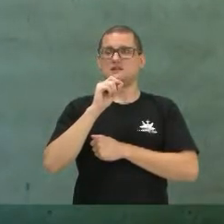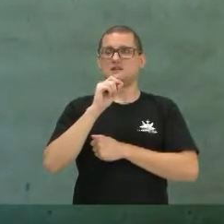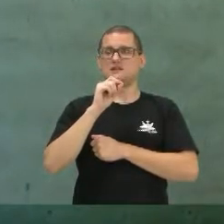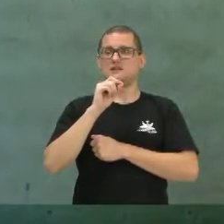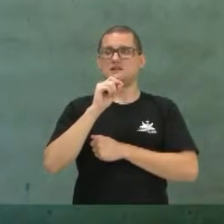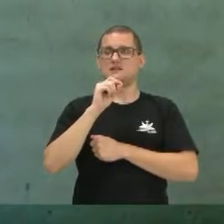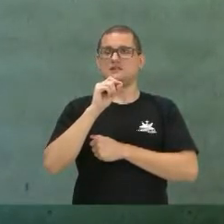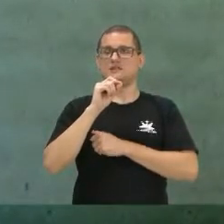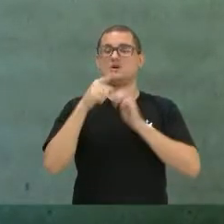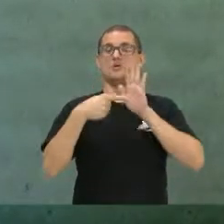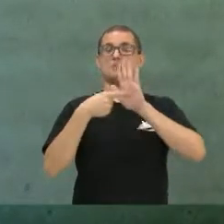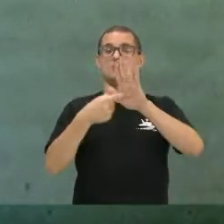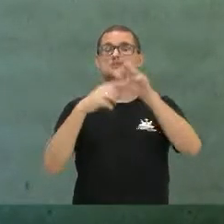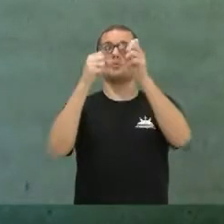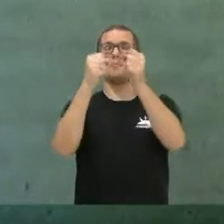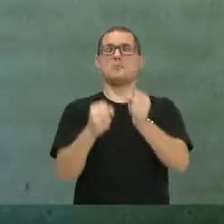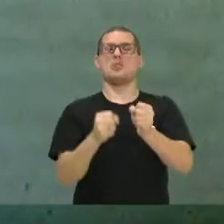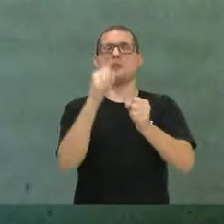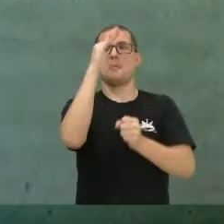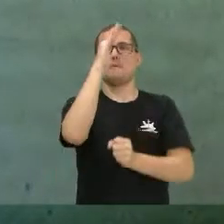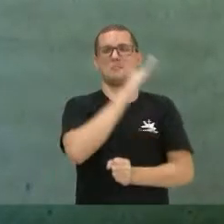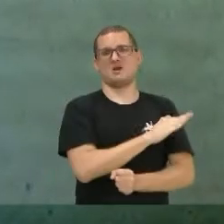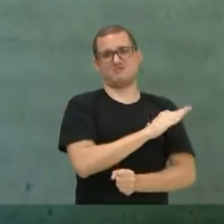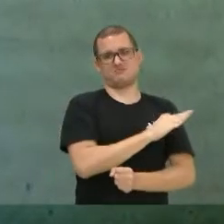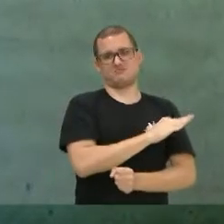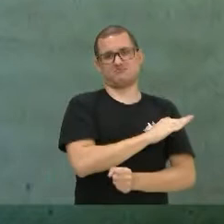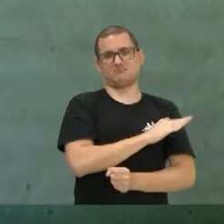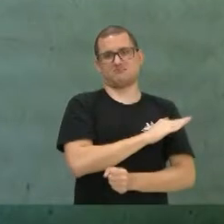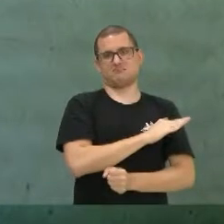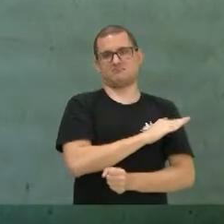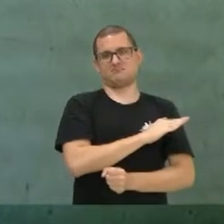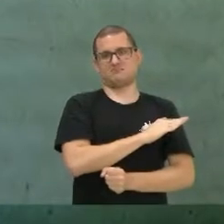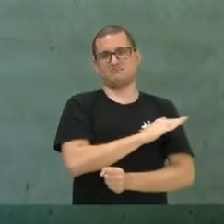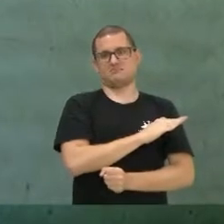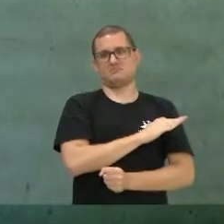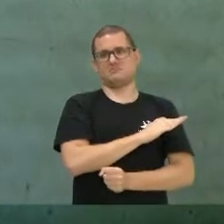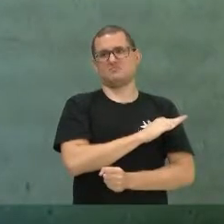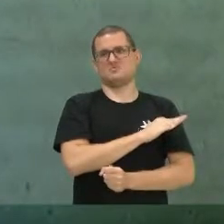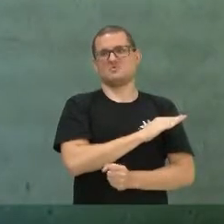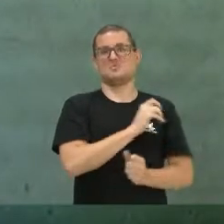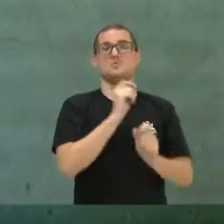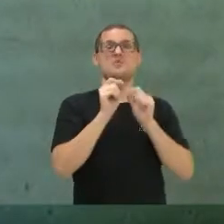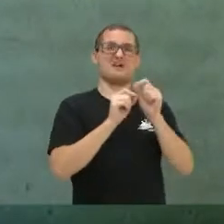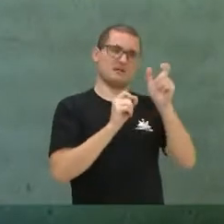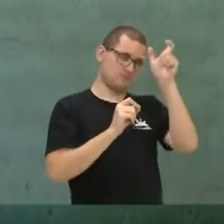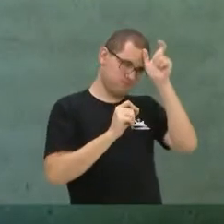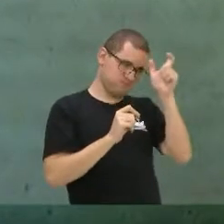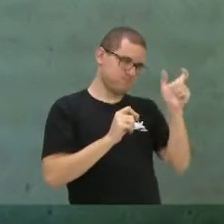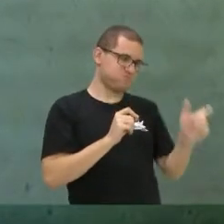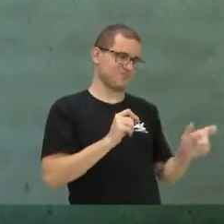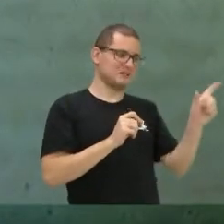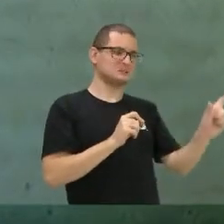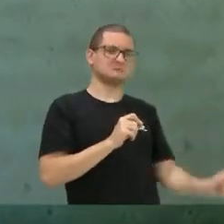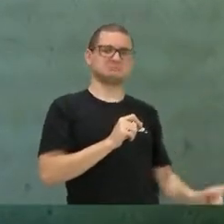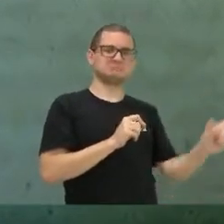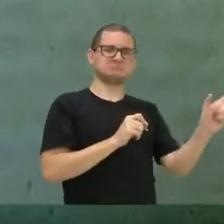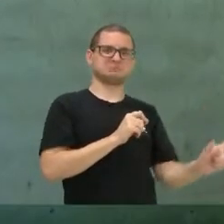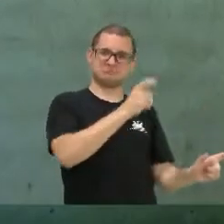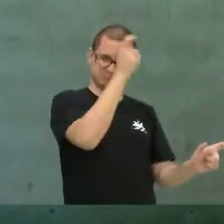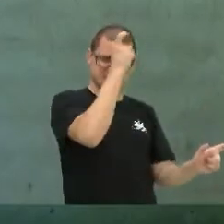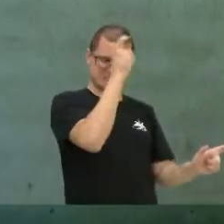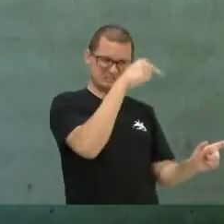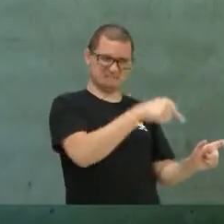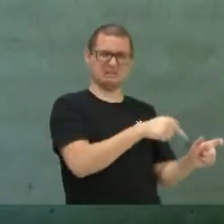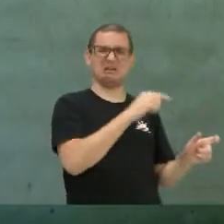aí aparece o poder do mal e a potência demonizada do demoníaco